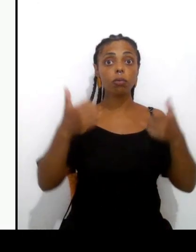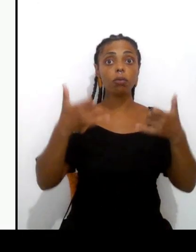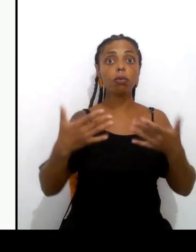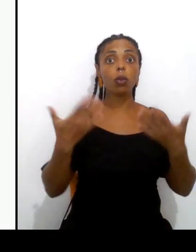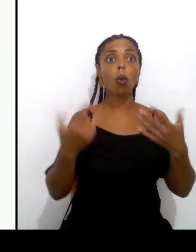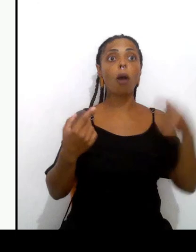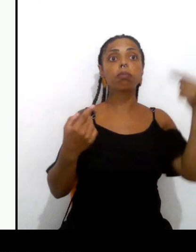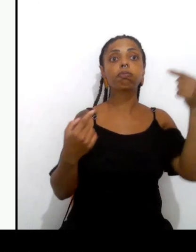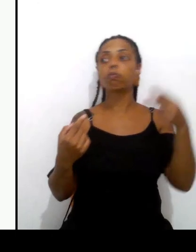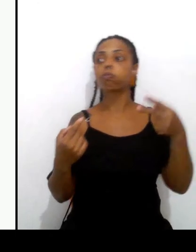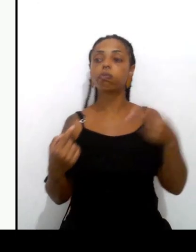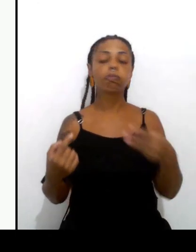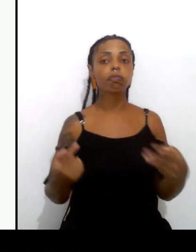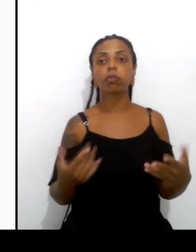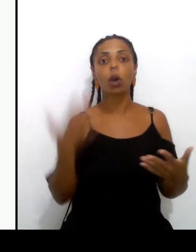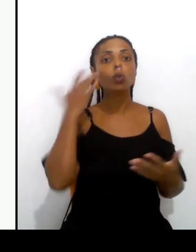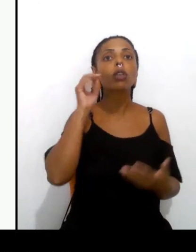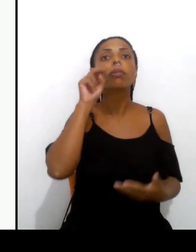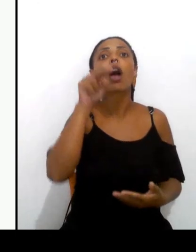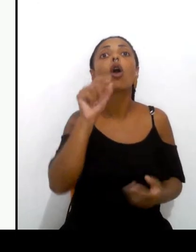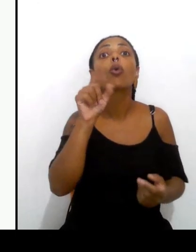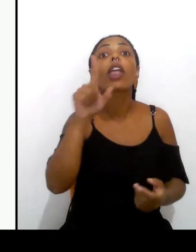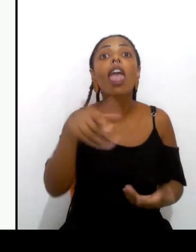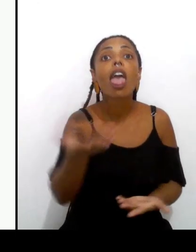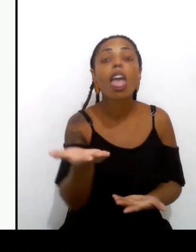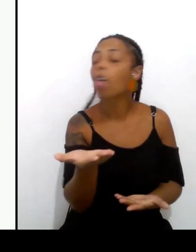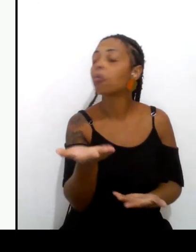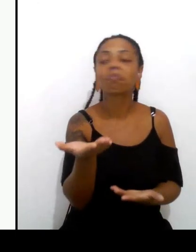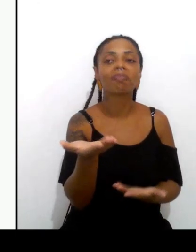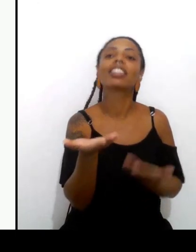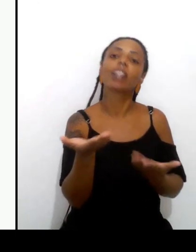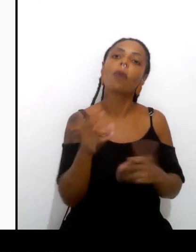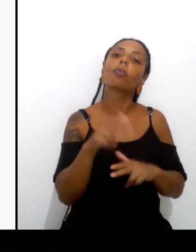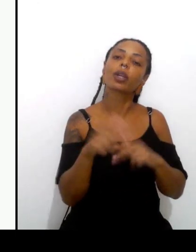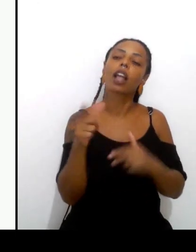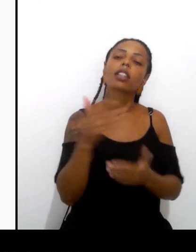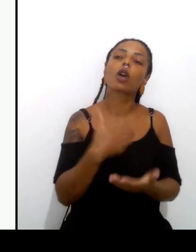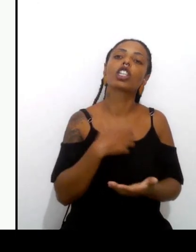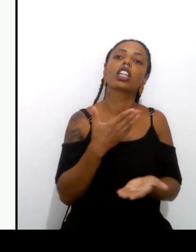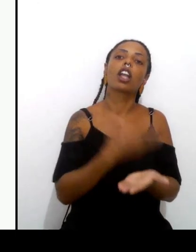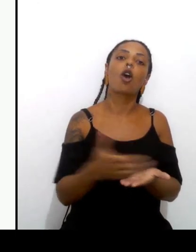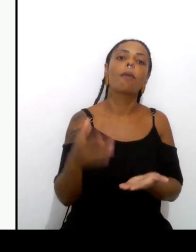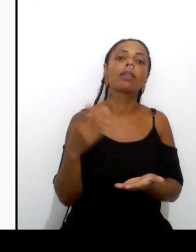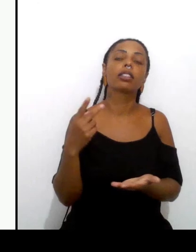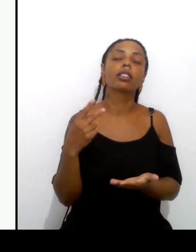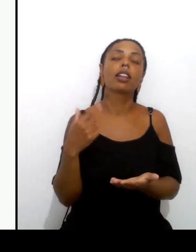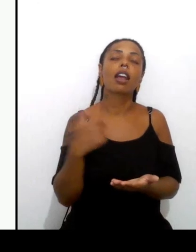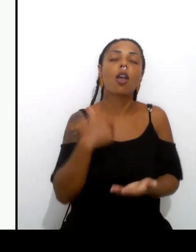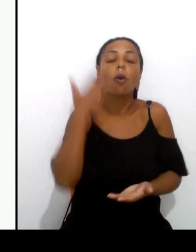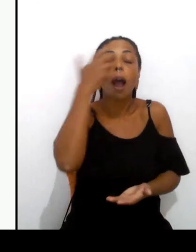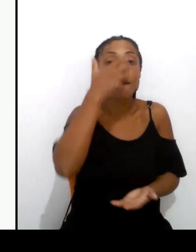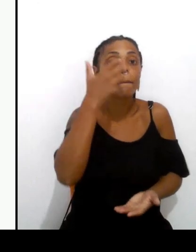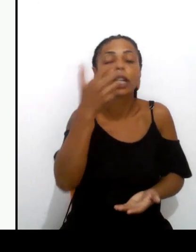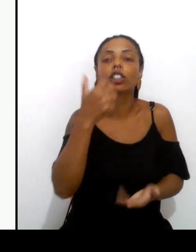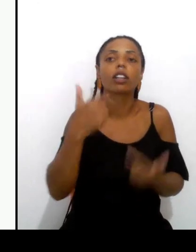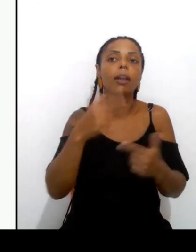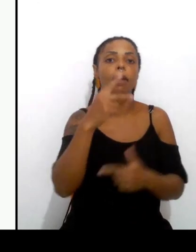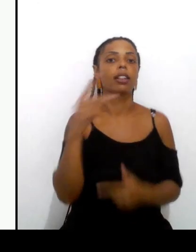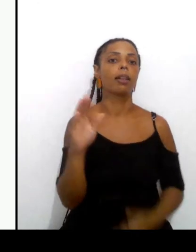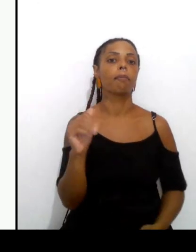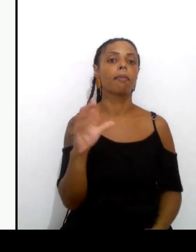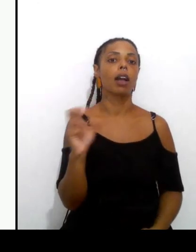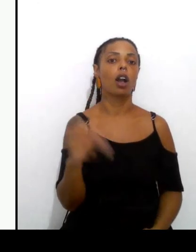sabemos para que estamos olhando e esse talvez seja o ponto de partida da minha paixão para bacon foi uma das